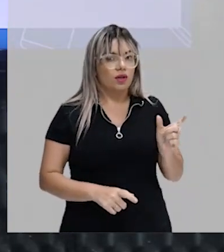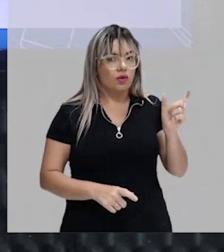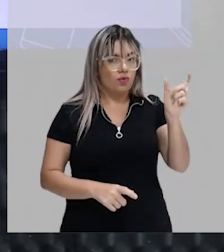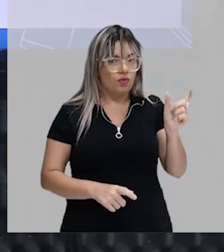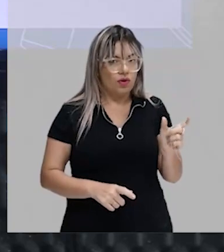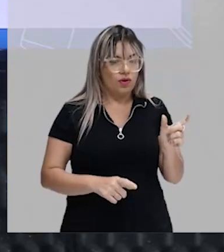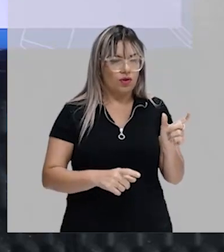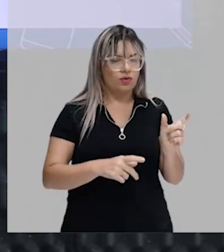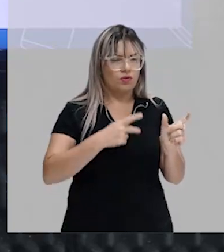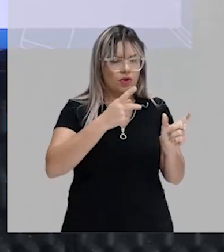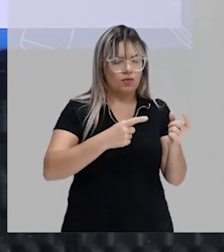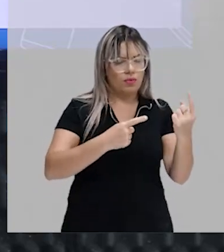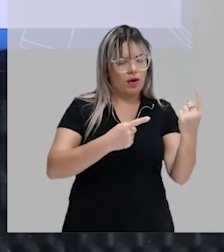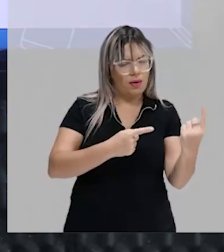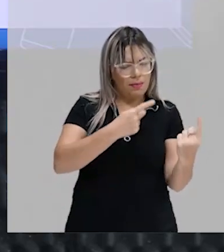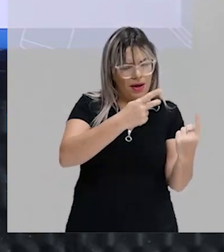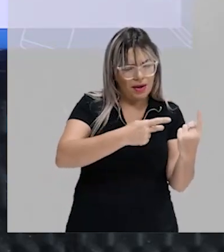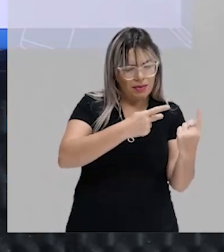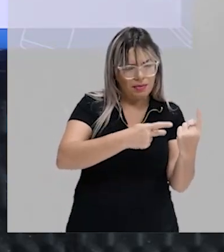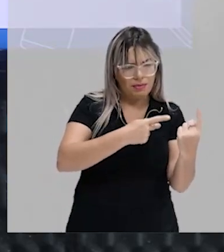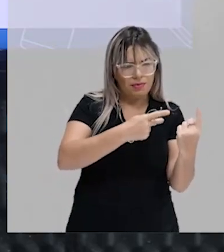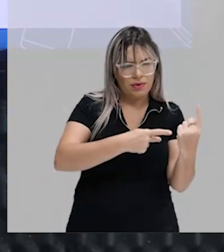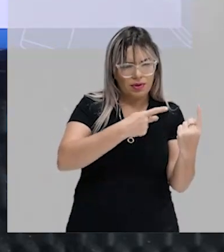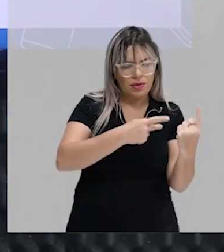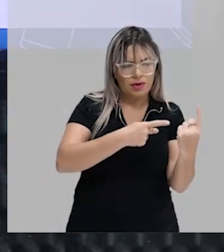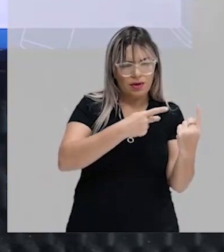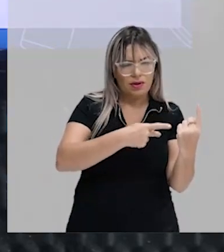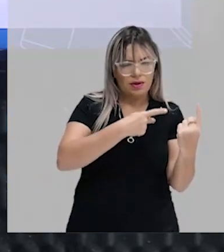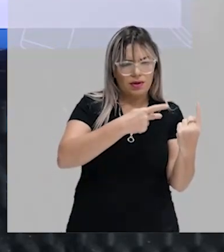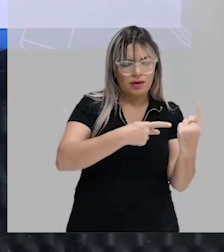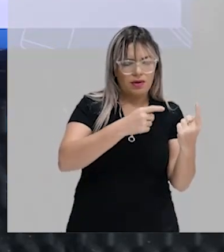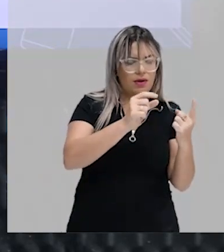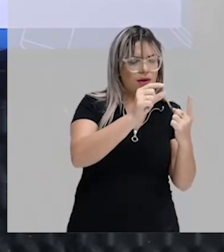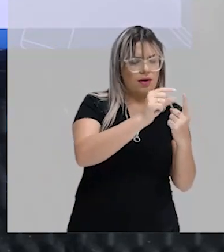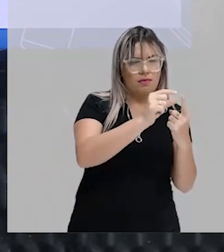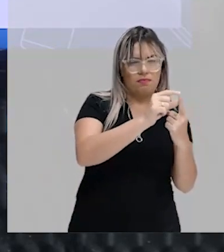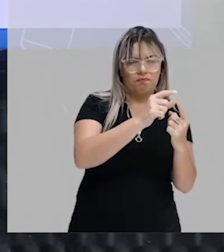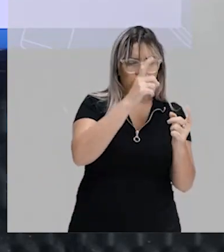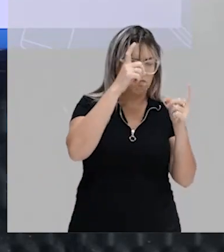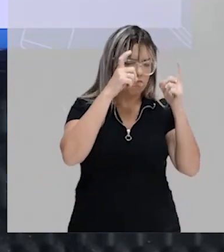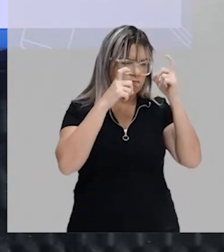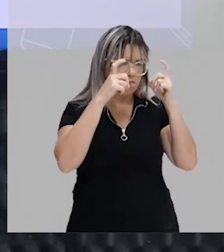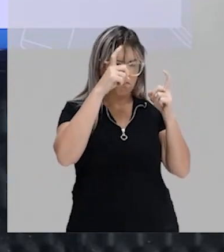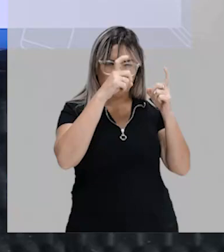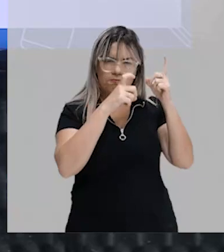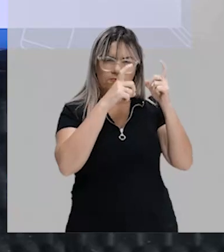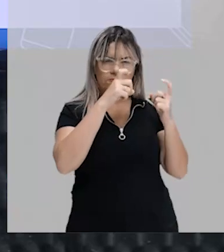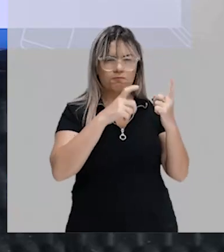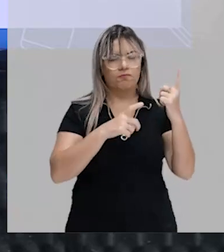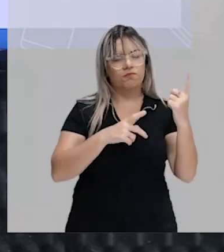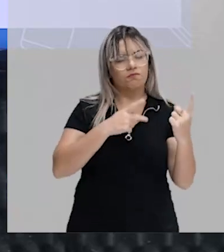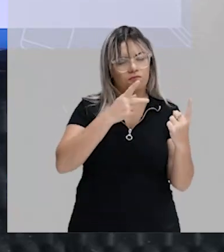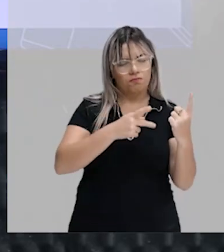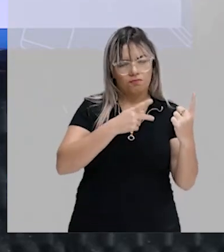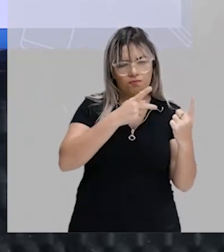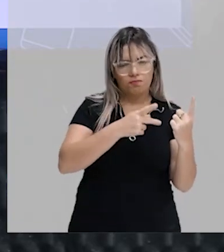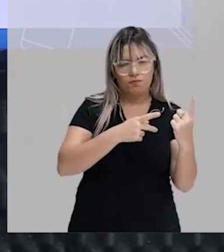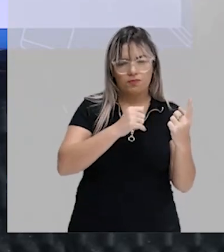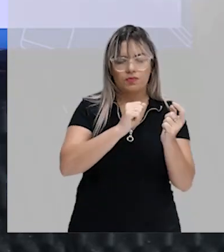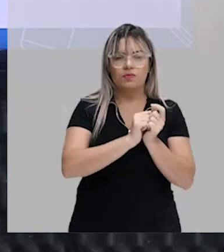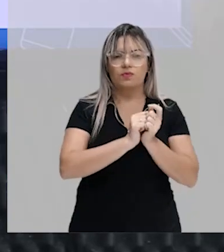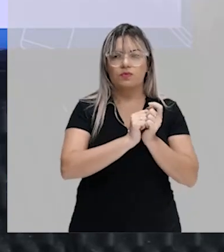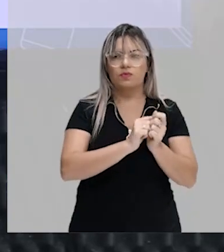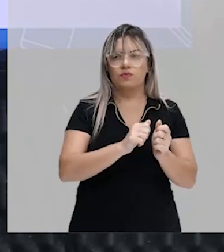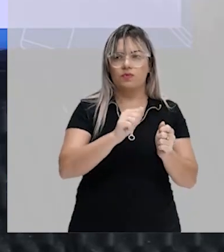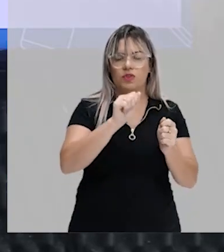permite usar palavras, expressões faciais, né? Fechar a cara quando eu estiver zangada,